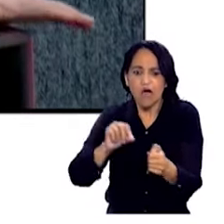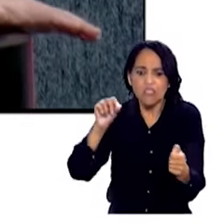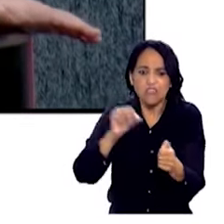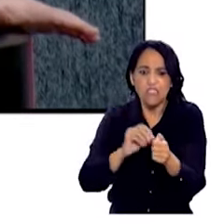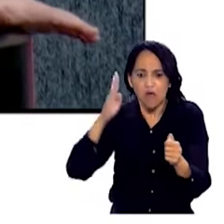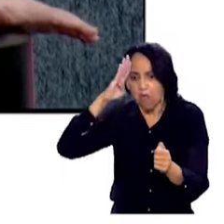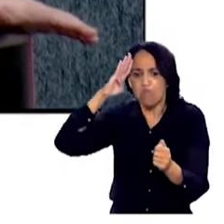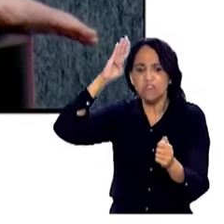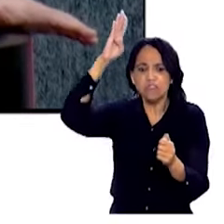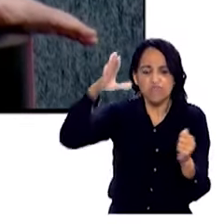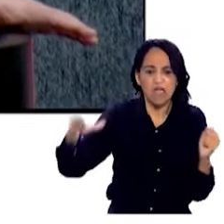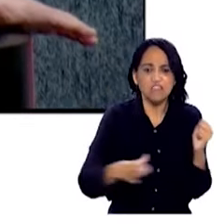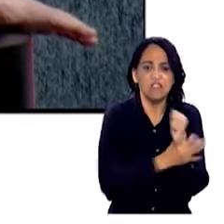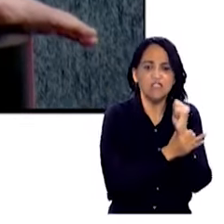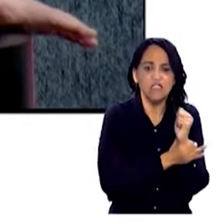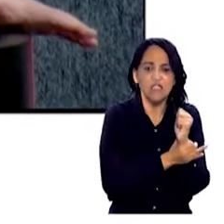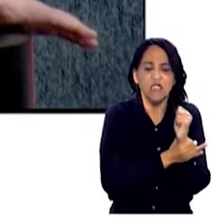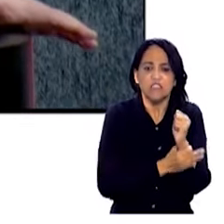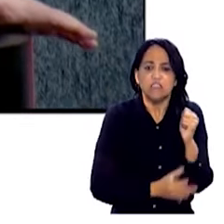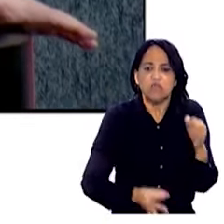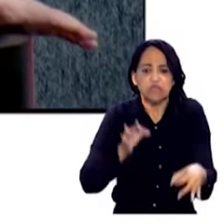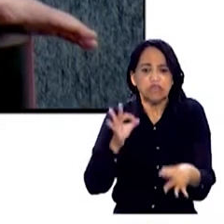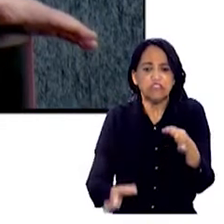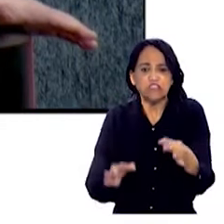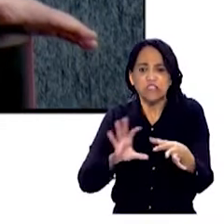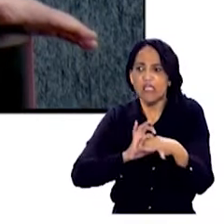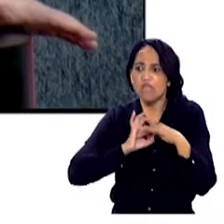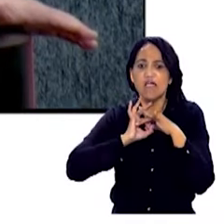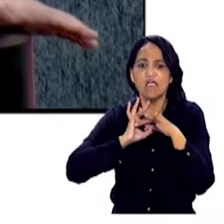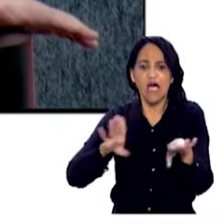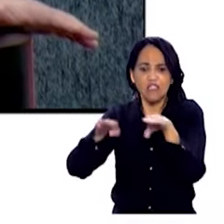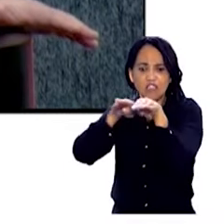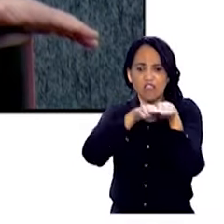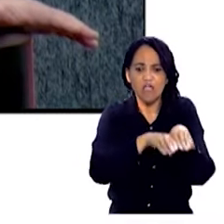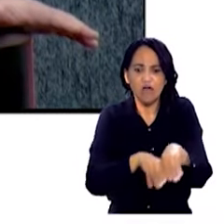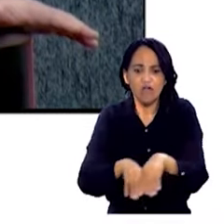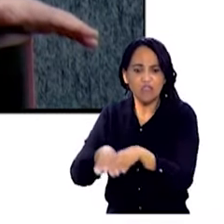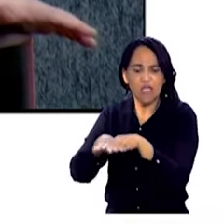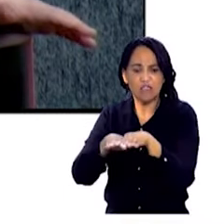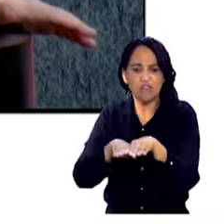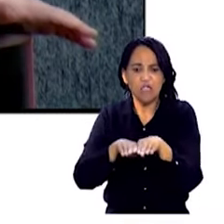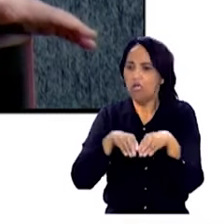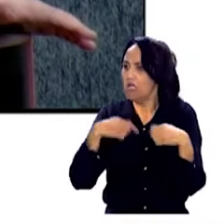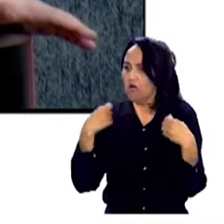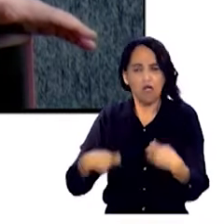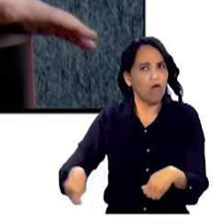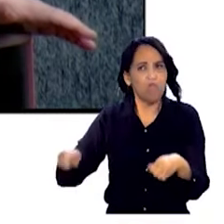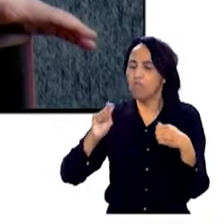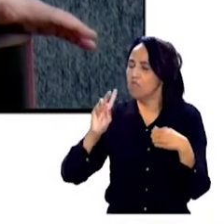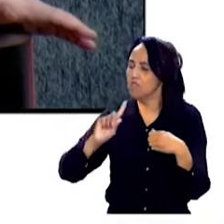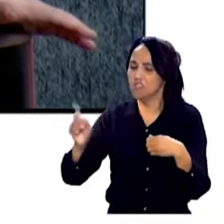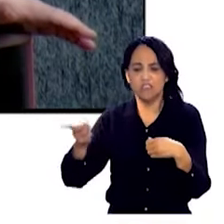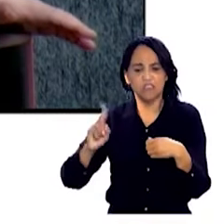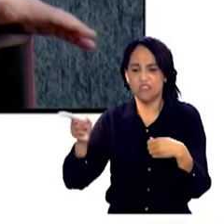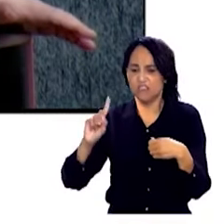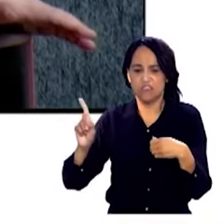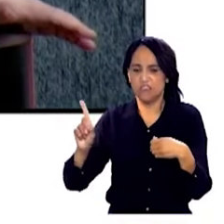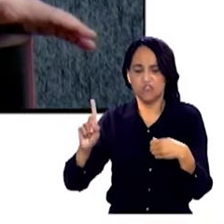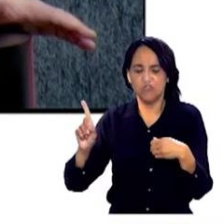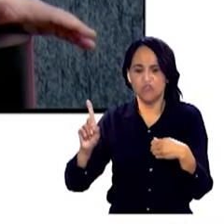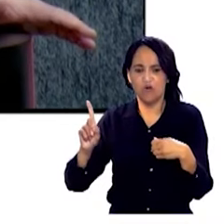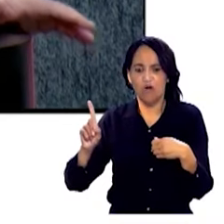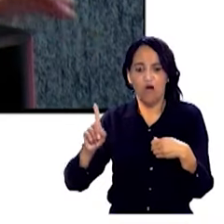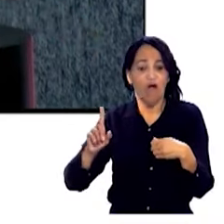jurídica da liberdade e da Igualdade eu não preciso nem apelar aqui pro Side effect da